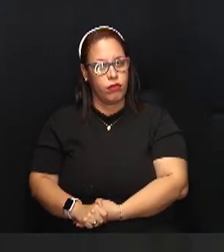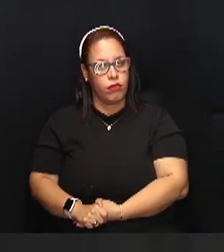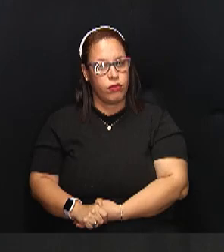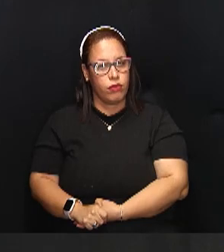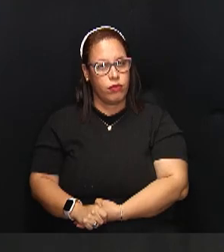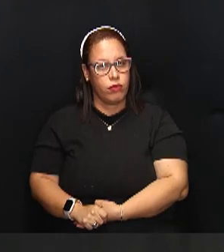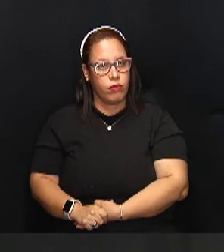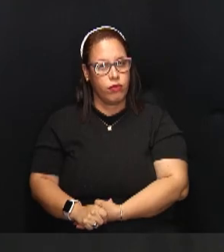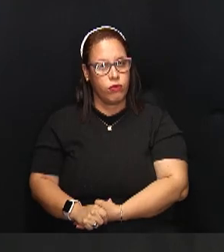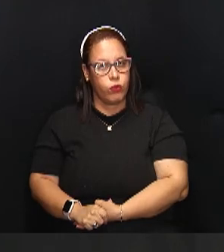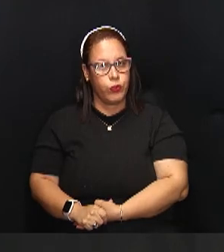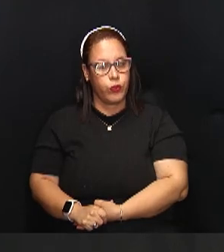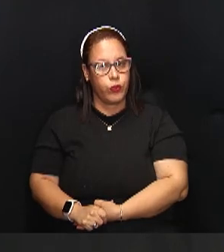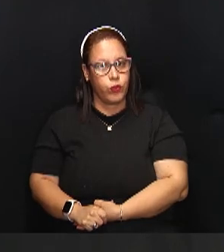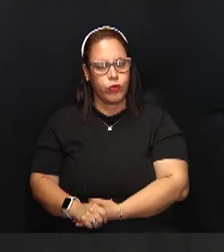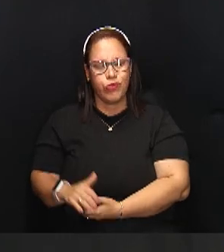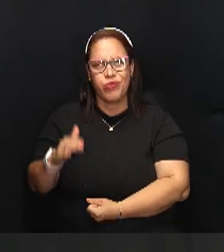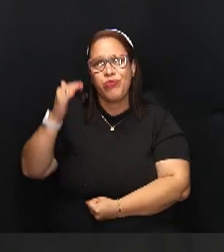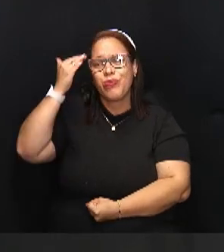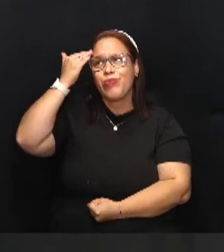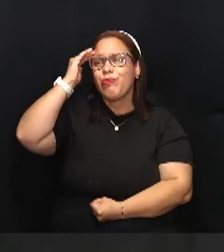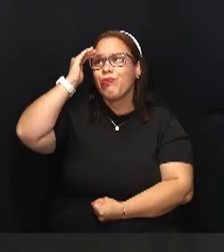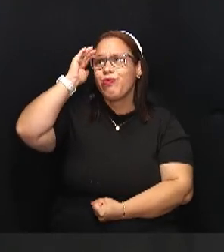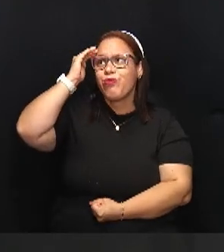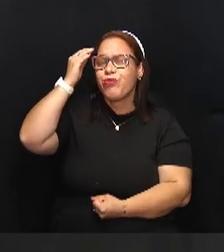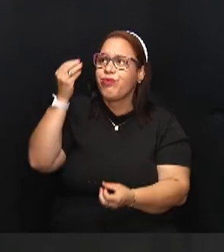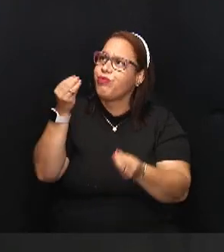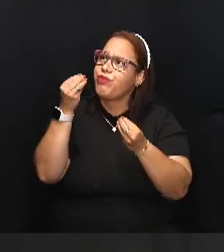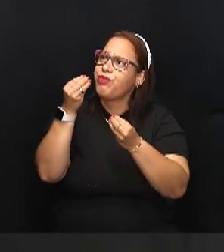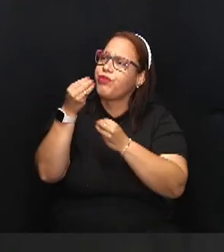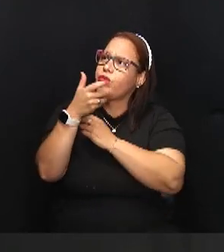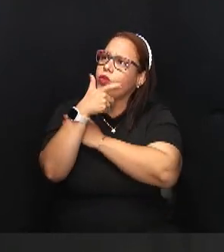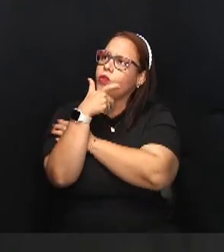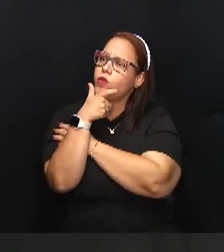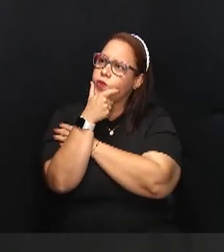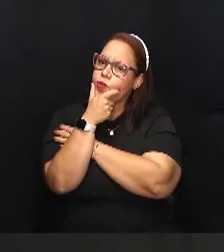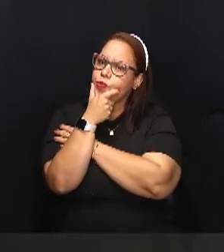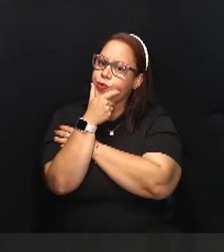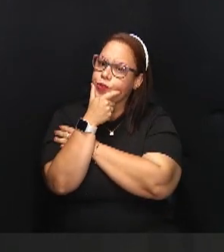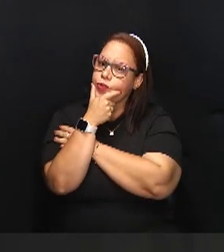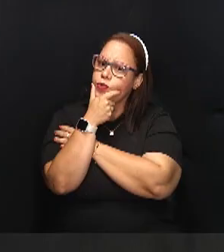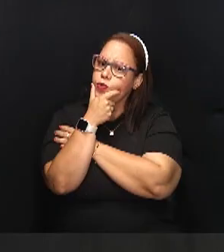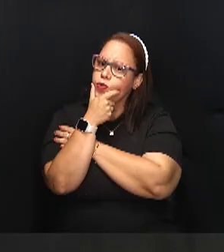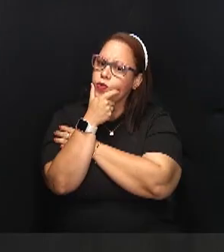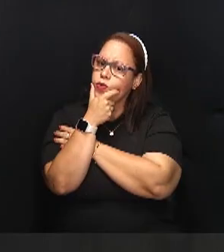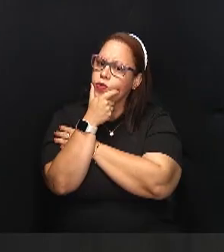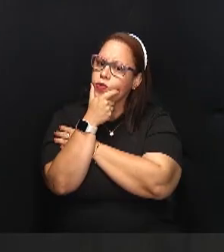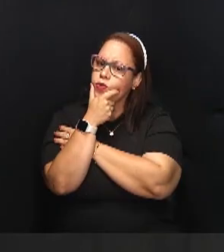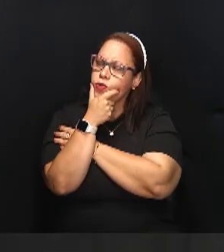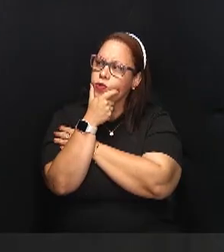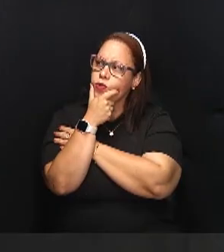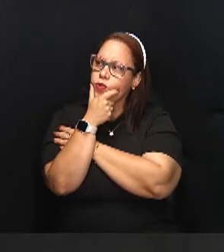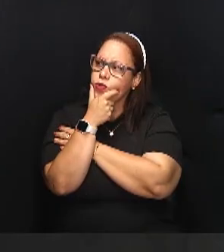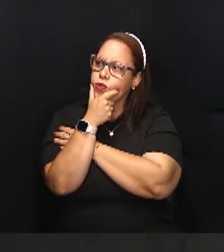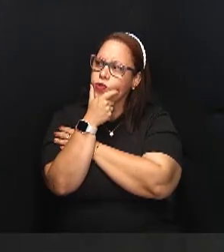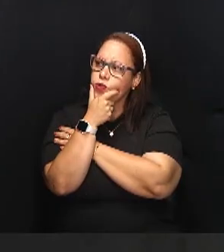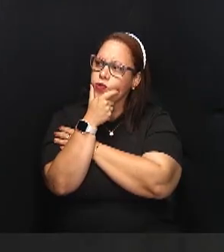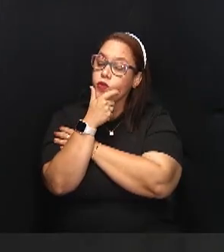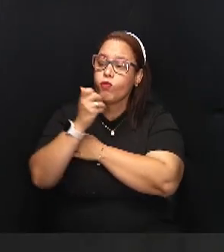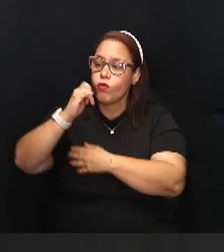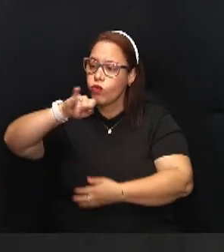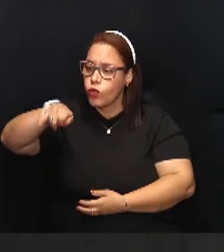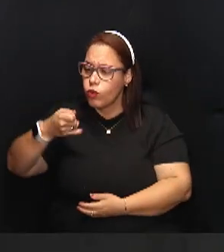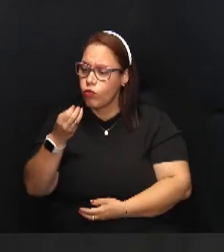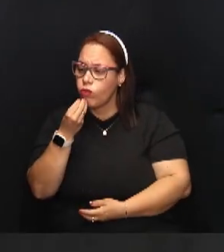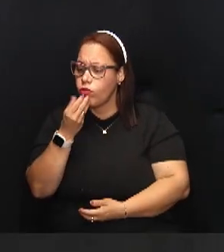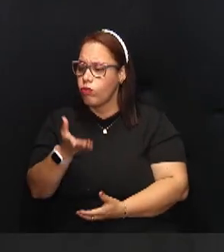vezes, entender como talvez uma grande